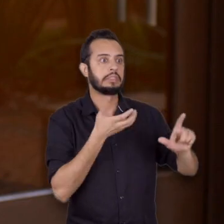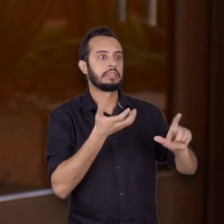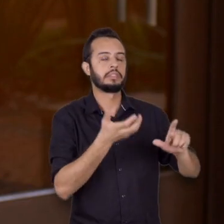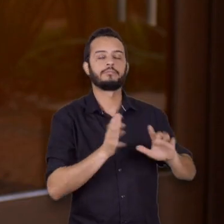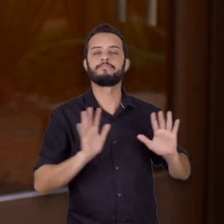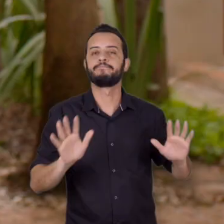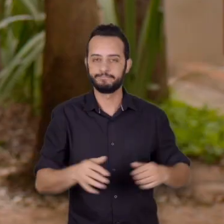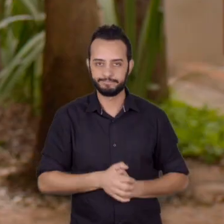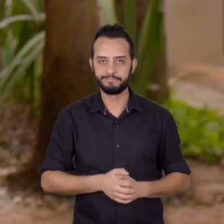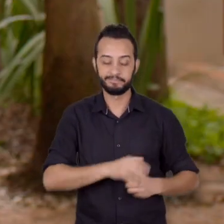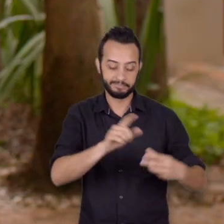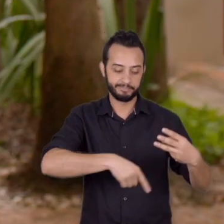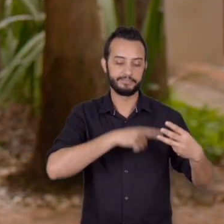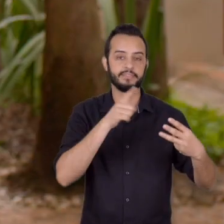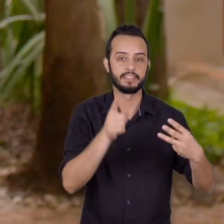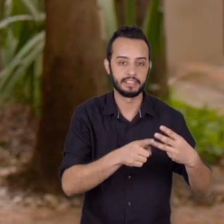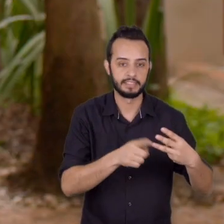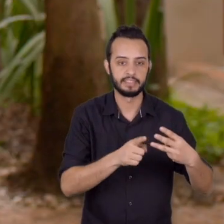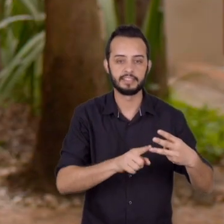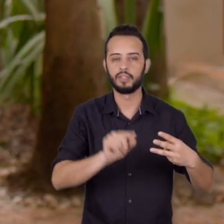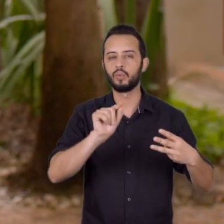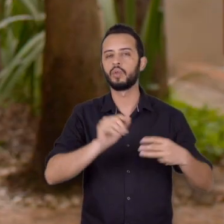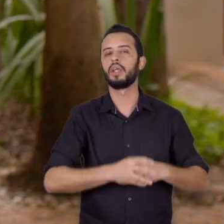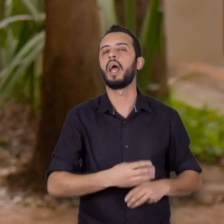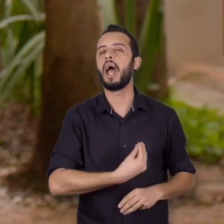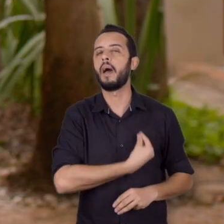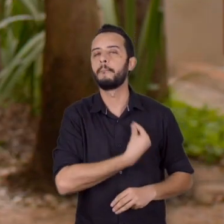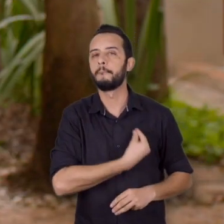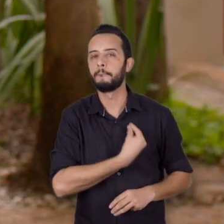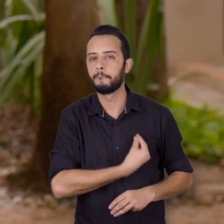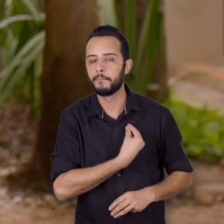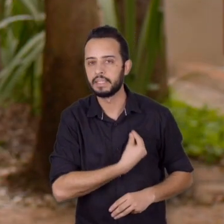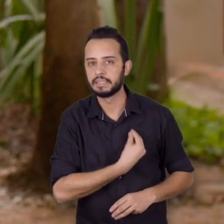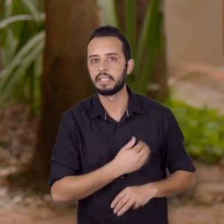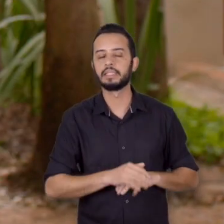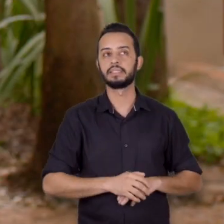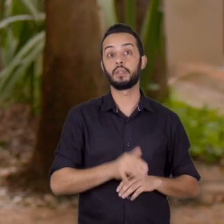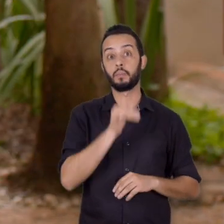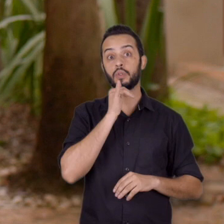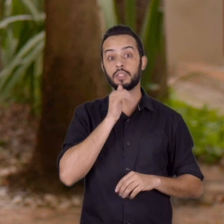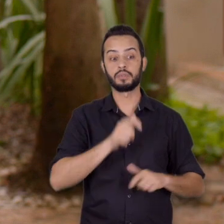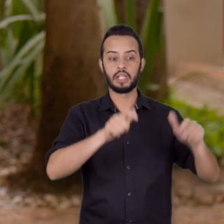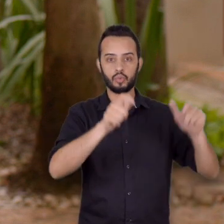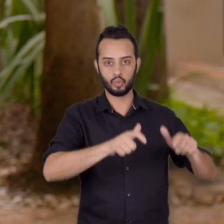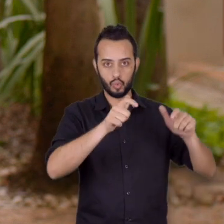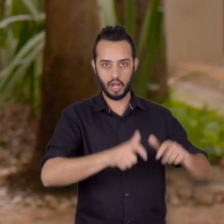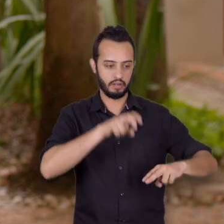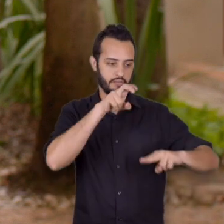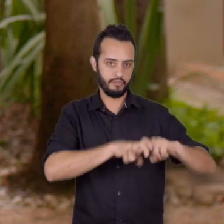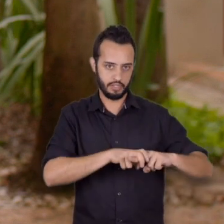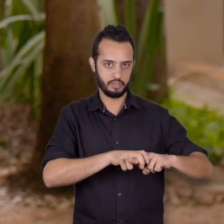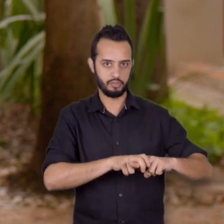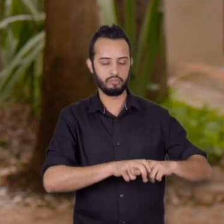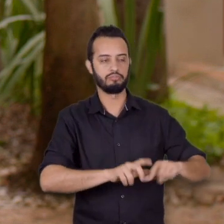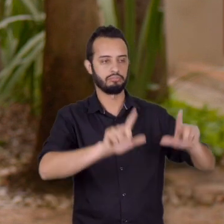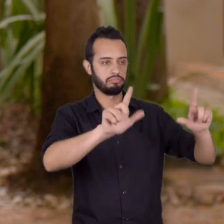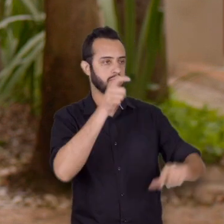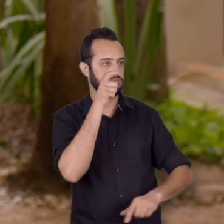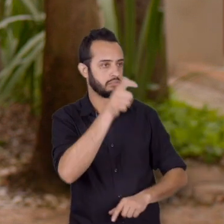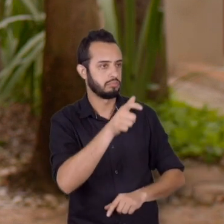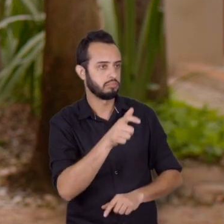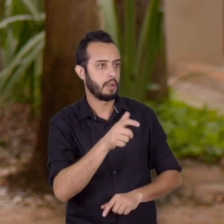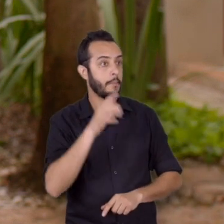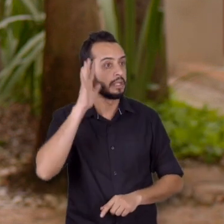ele. E eles têm um negócio que chama presença ausente, que é justamente quando